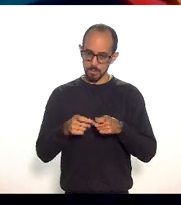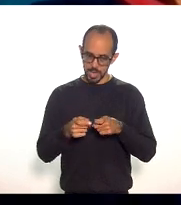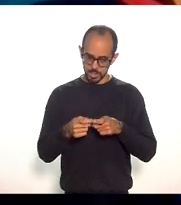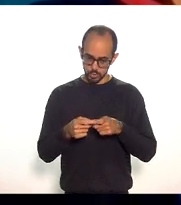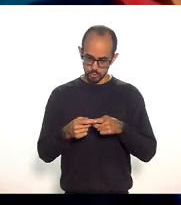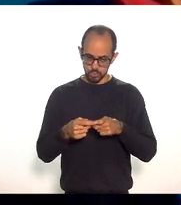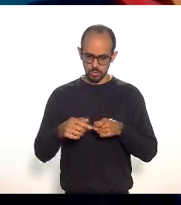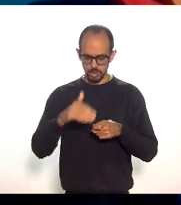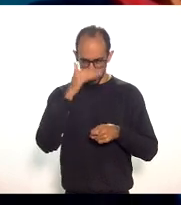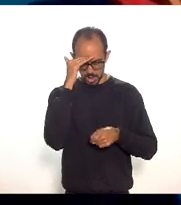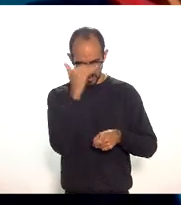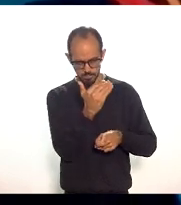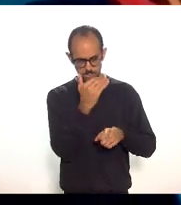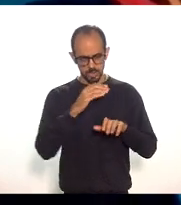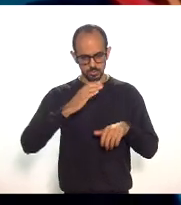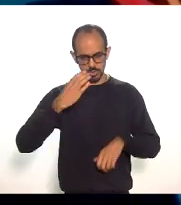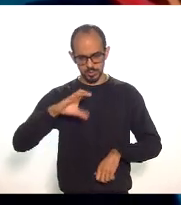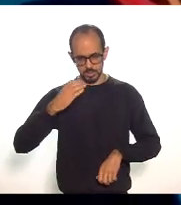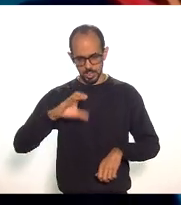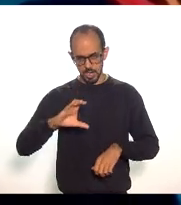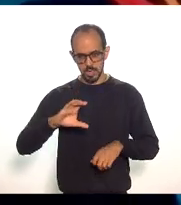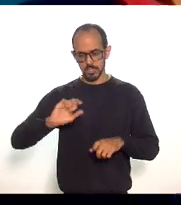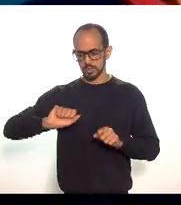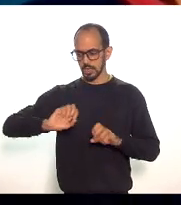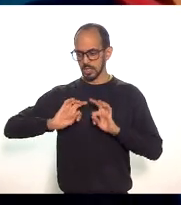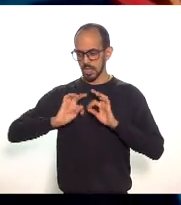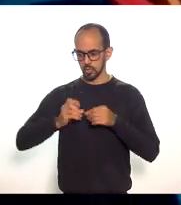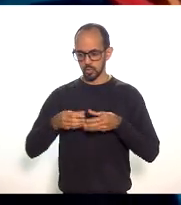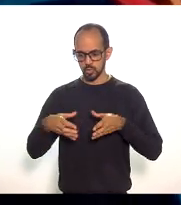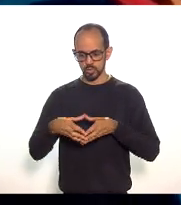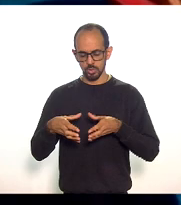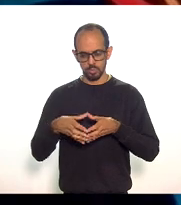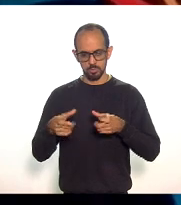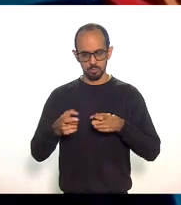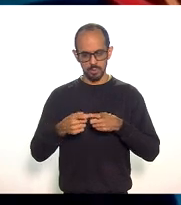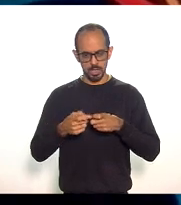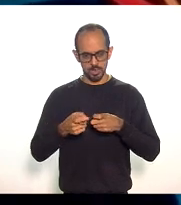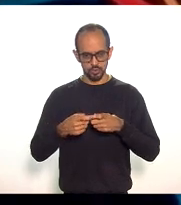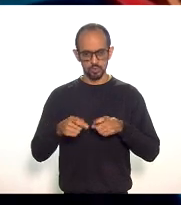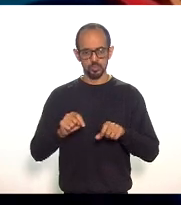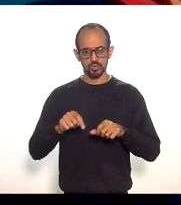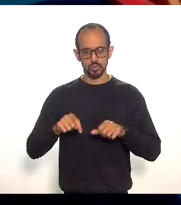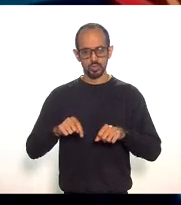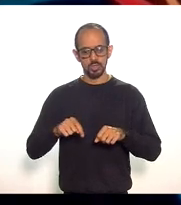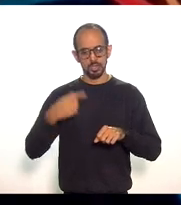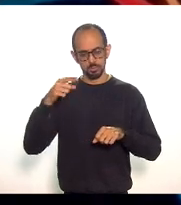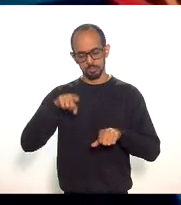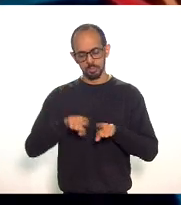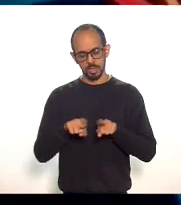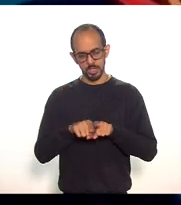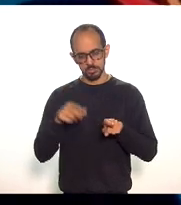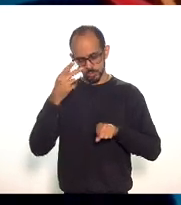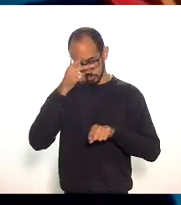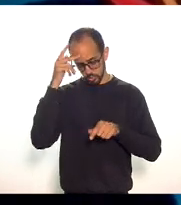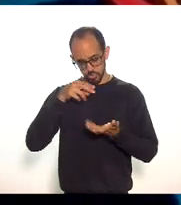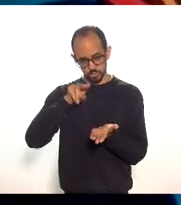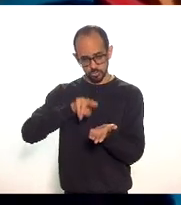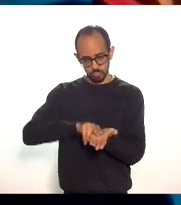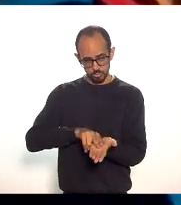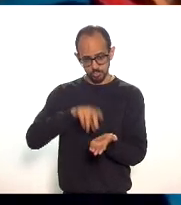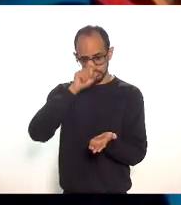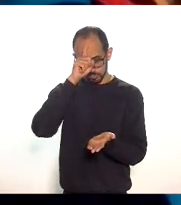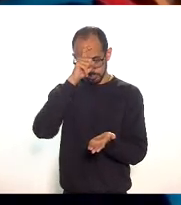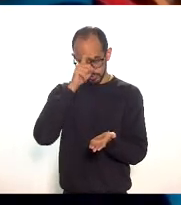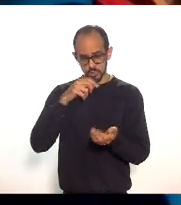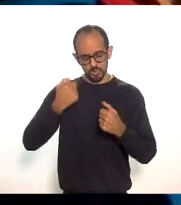respeito à ciência, em respeito à medicina, em respeito aos pacientes, aos doentes. Né, e a gente tem que fortalecer as